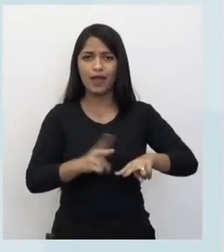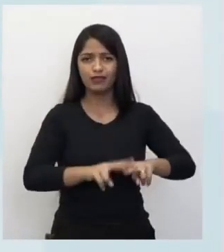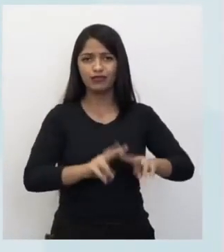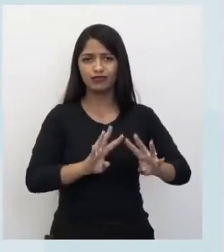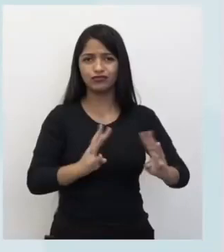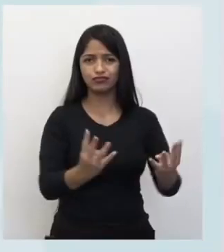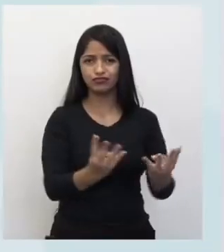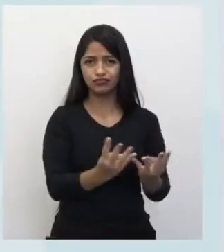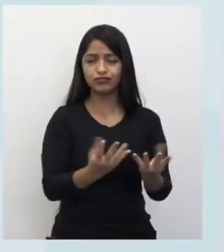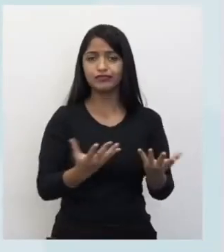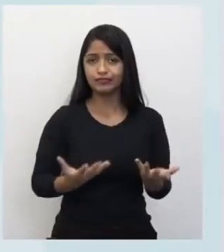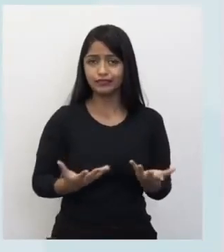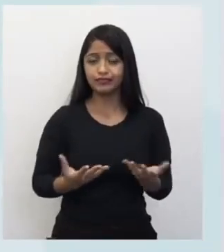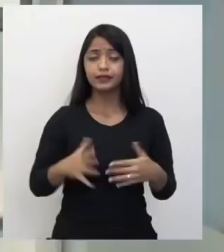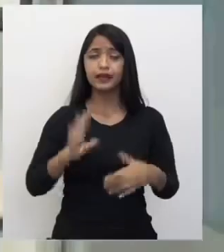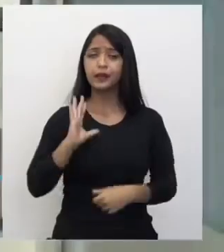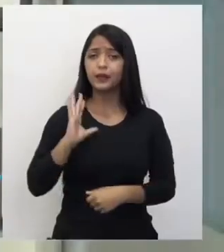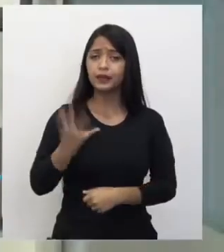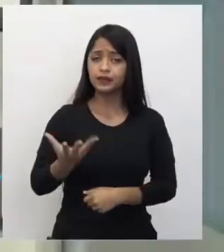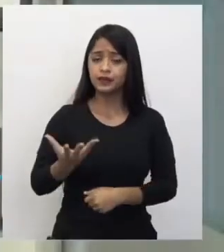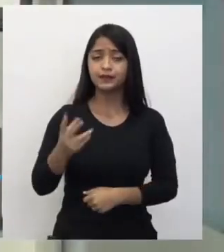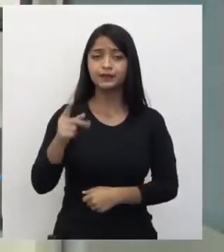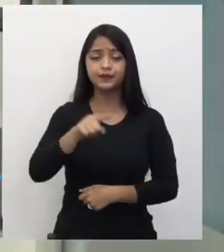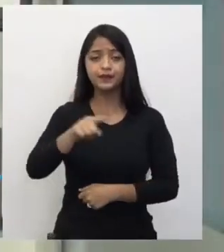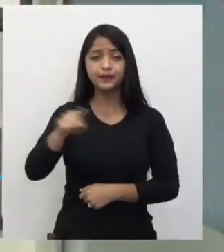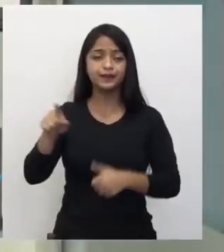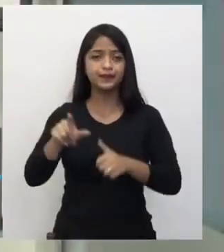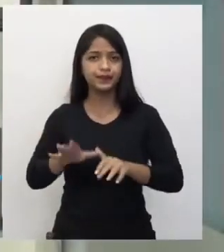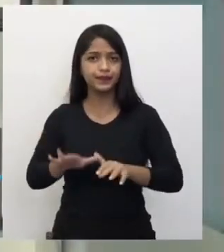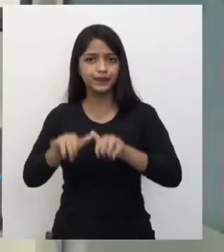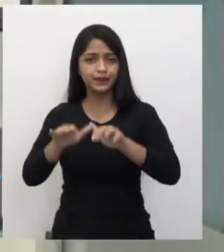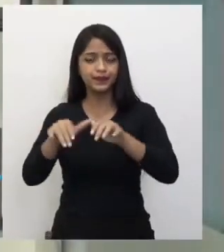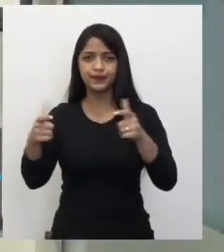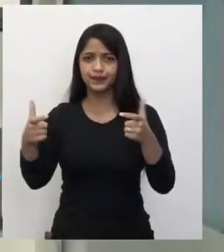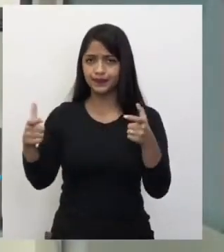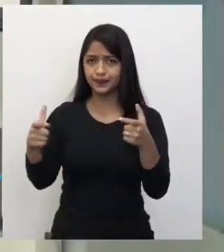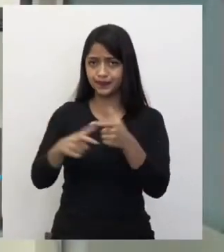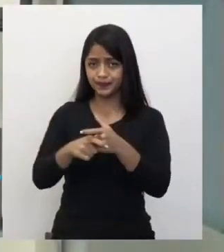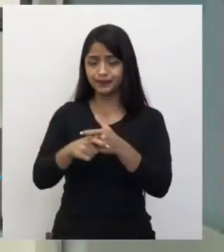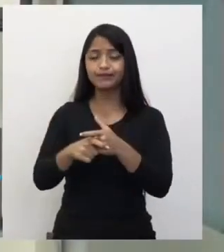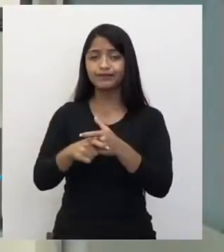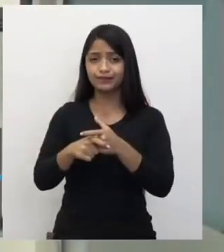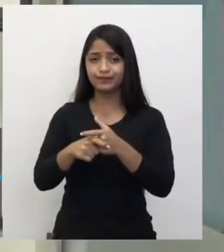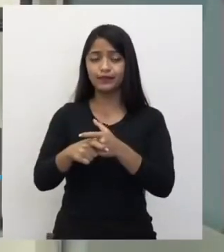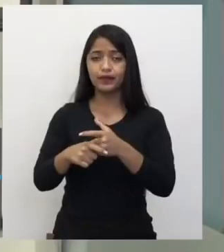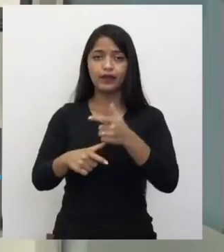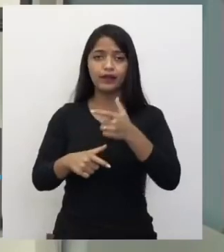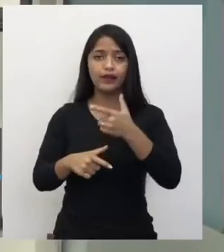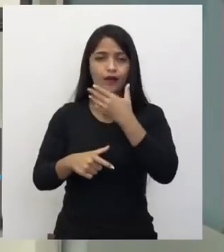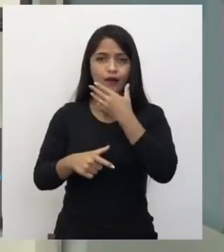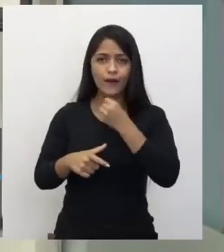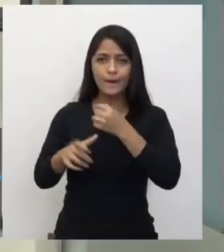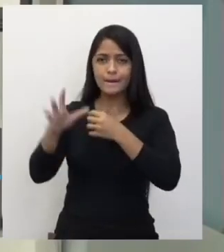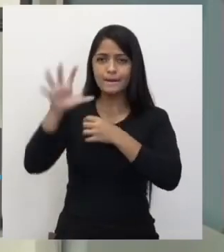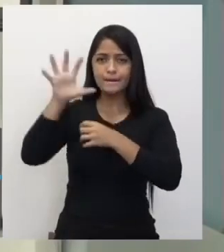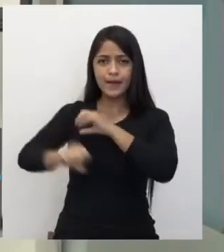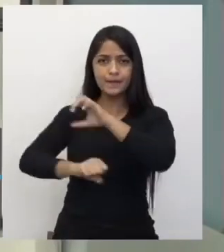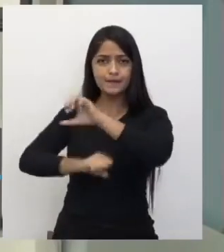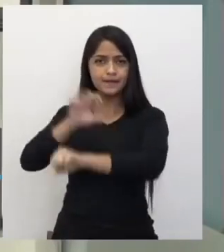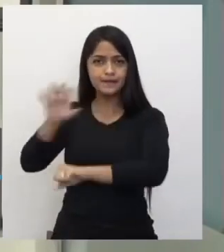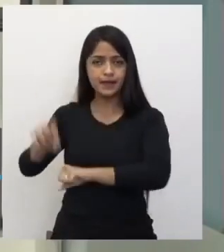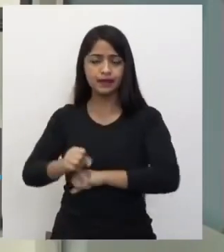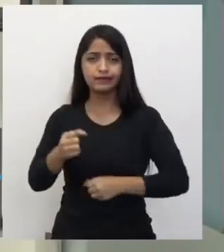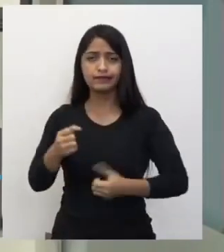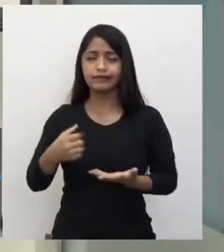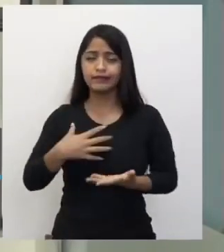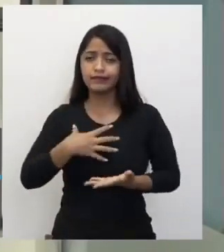declínio populacional, né? Quando essas ararinhas, elas são caçadas, são pegas de forma ilegal, elas não conseguem se